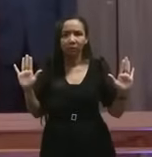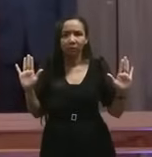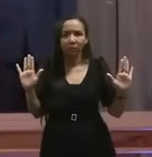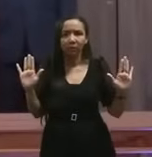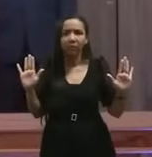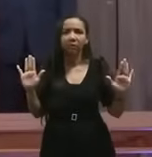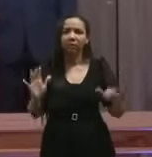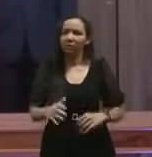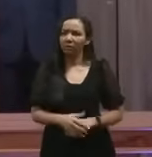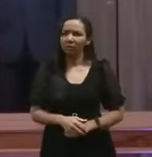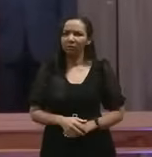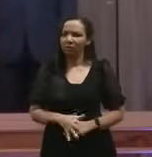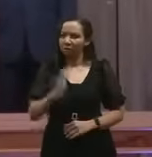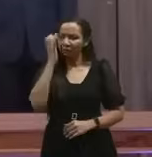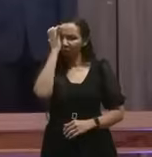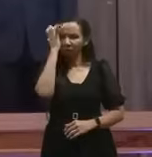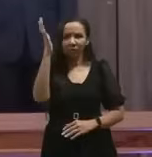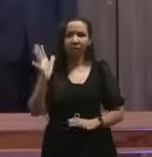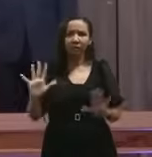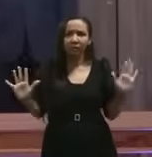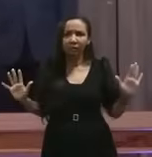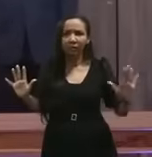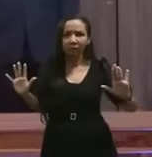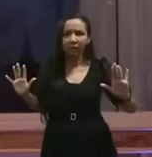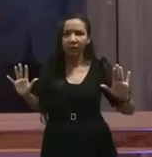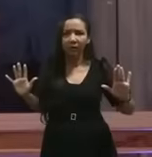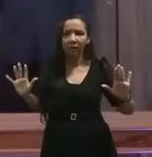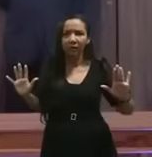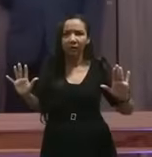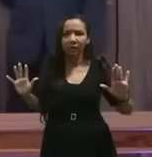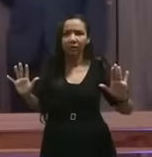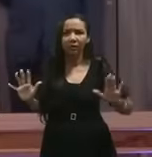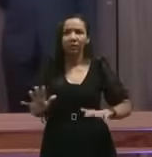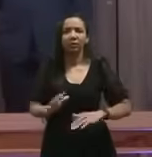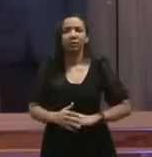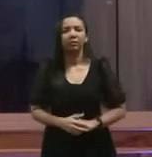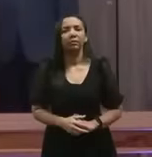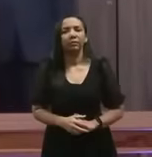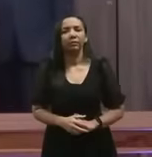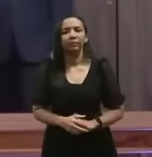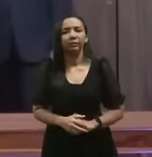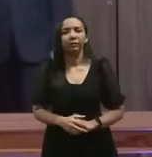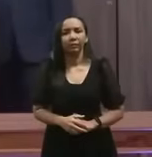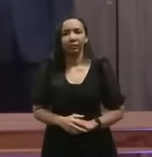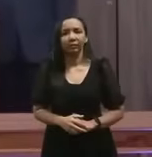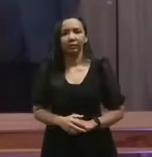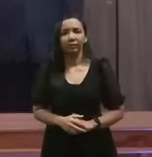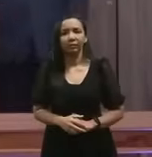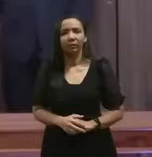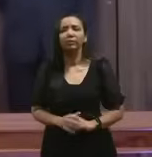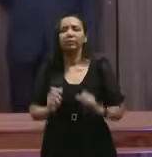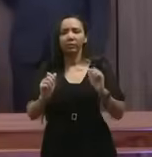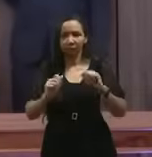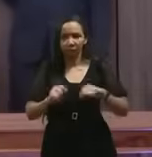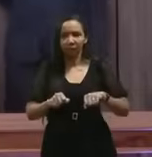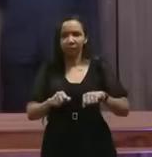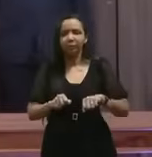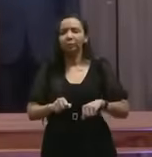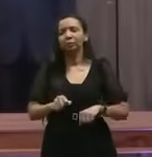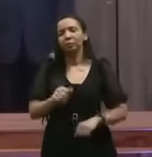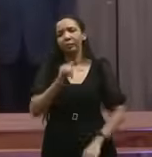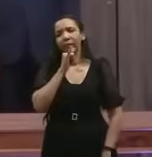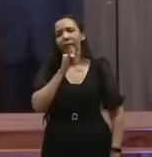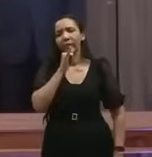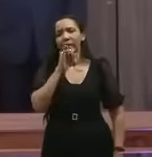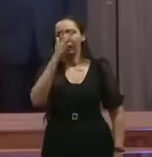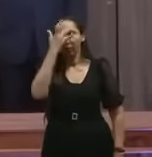colocar a mão na barriga dela não tem problema a irmã não é o pregador irmã Vou colocar aqui senhor Deus a irmã tá dizendo tem gastrite tu és o dono